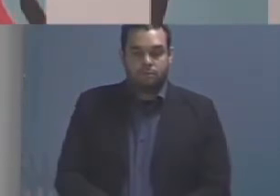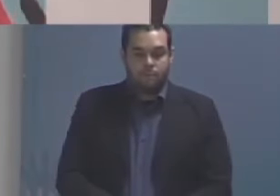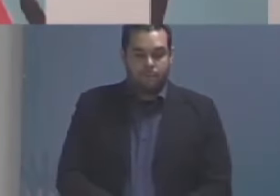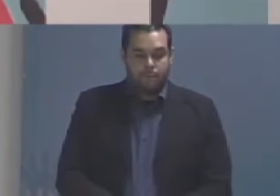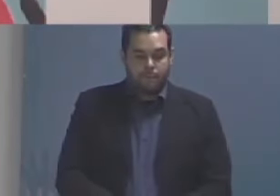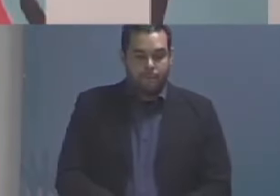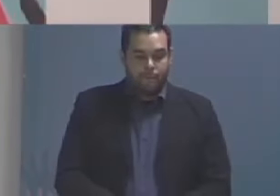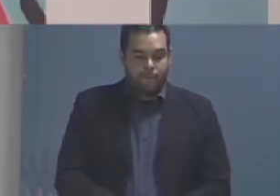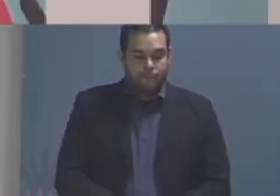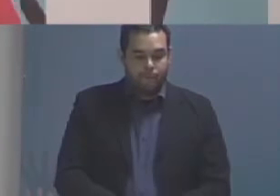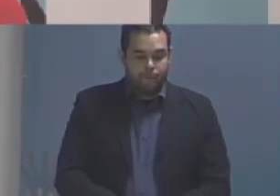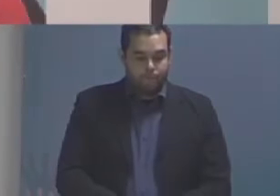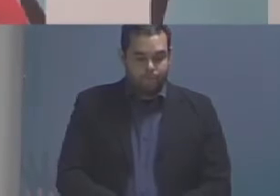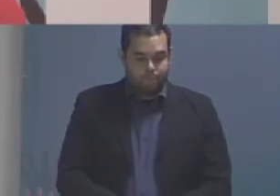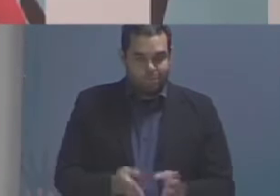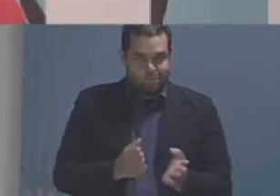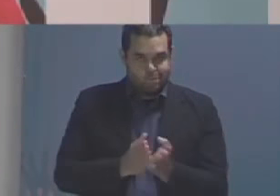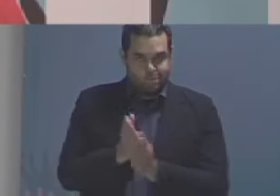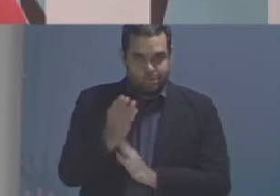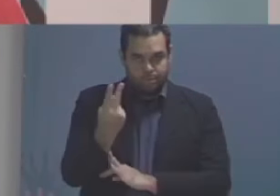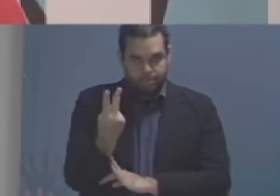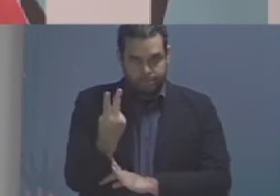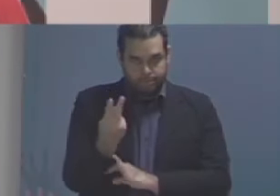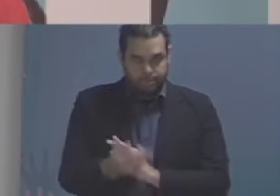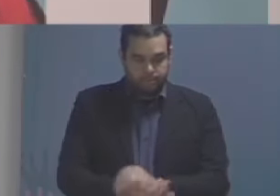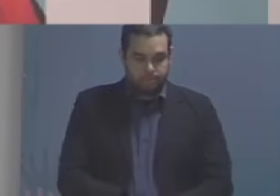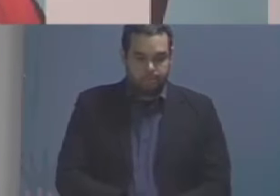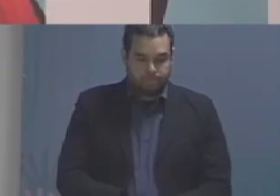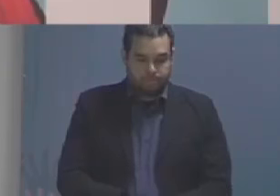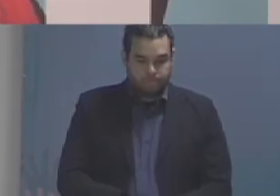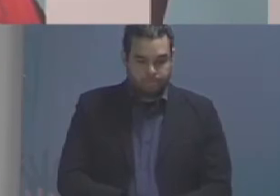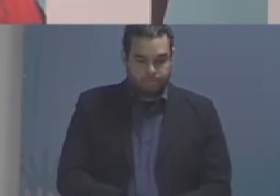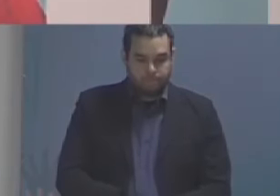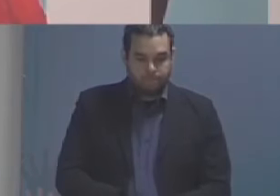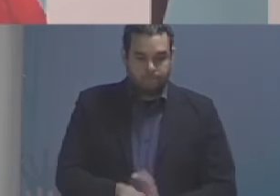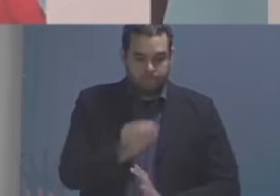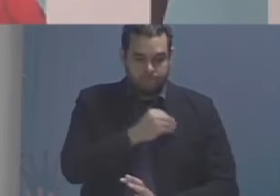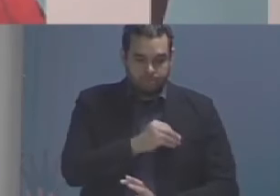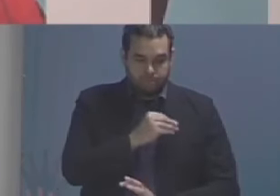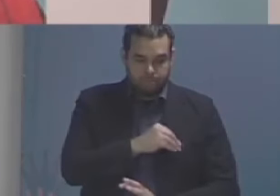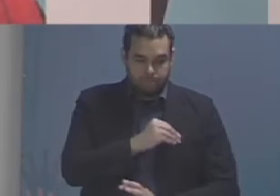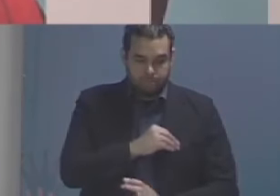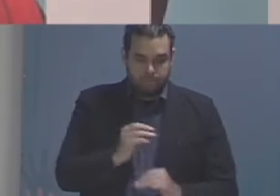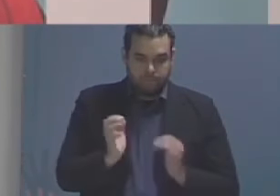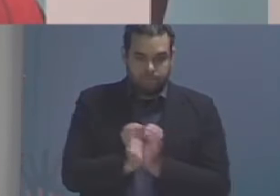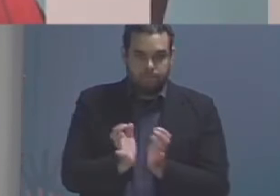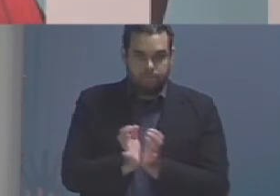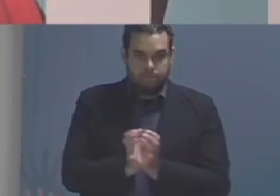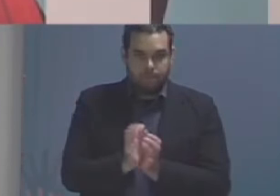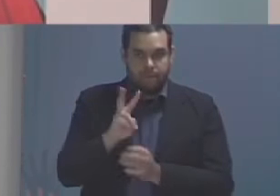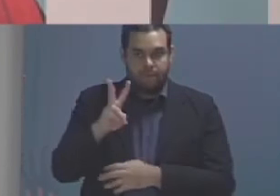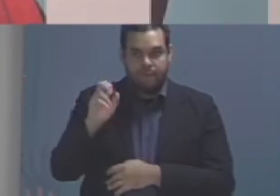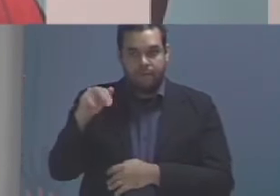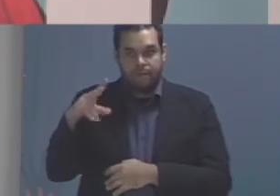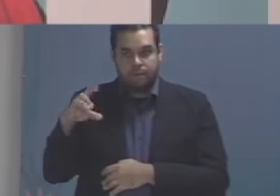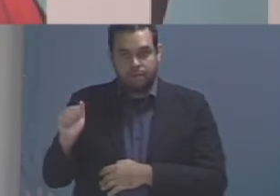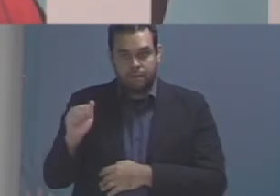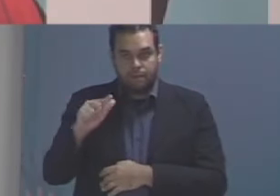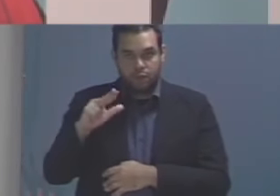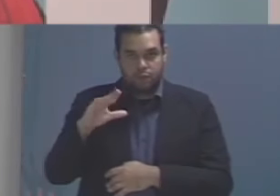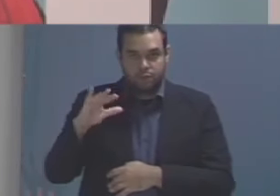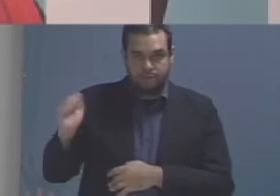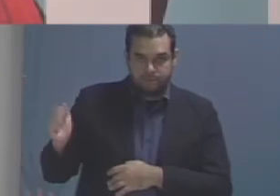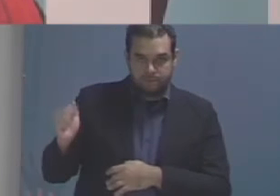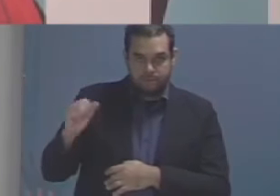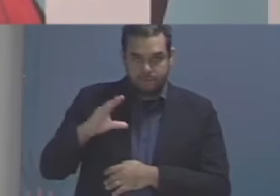Segundo eixo, pergunta 14, eixo 2. E o salário para a categoria? Wanda Lúcia Alves de Freitas,